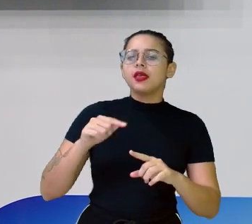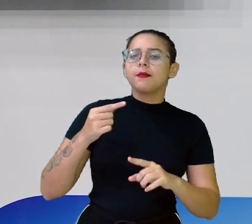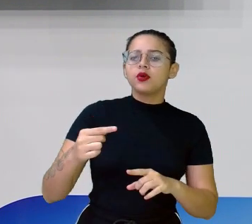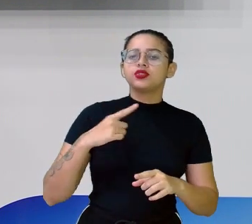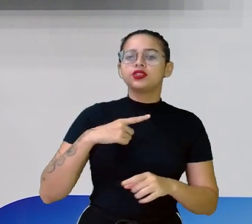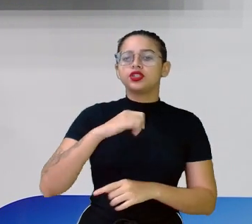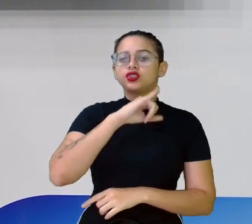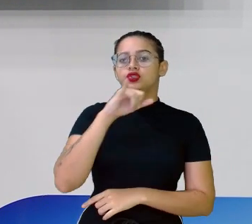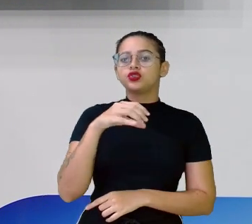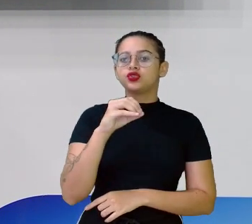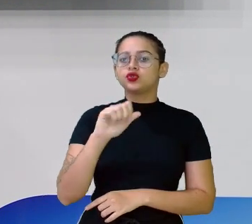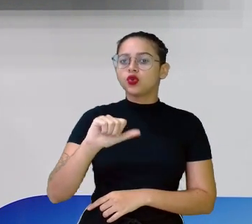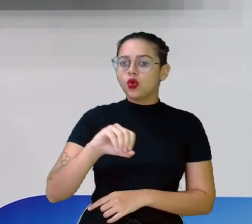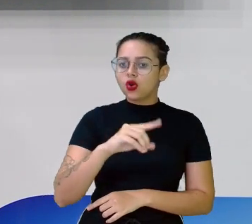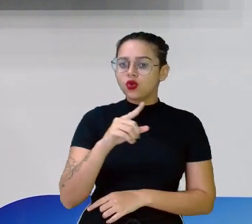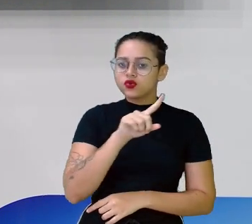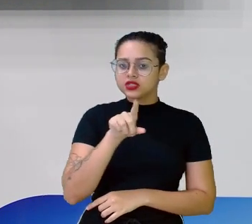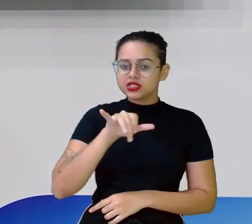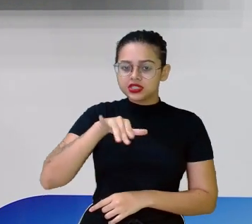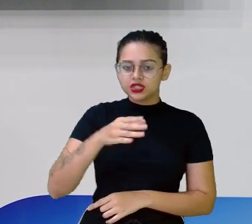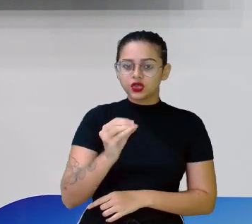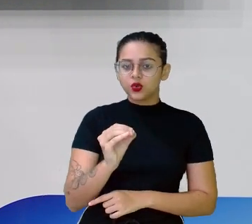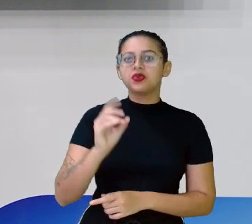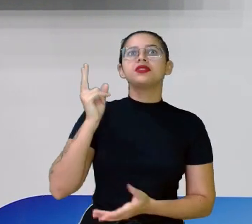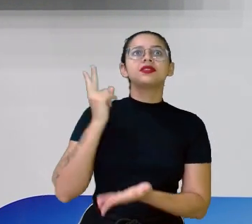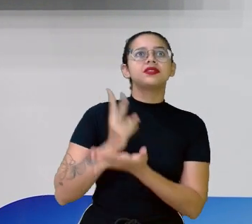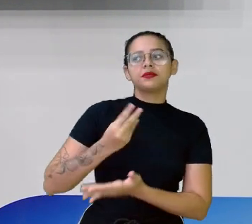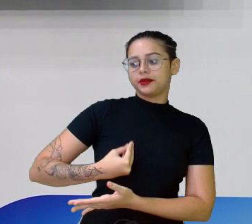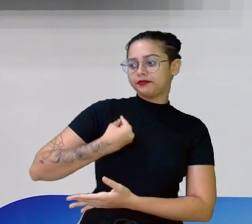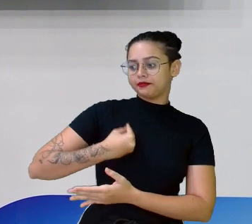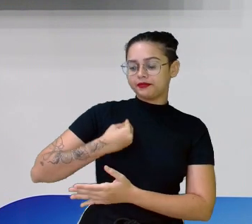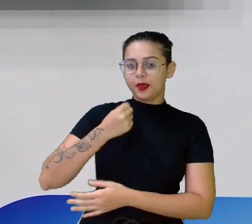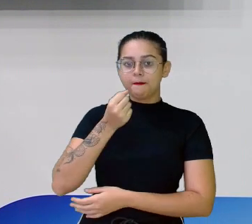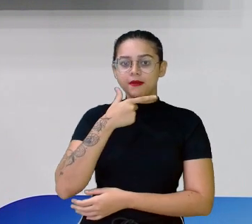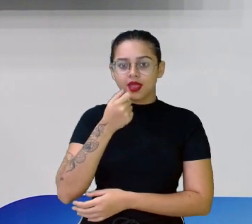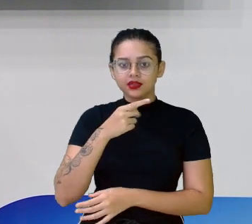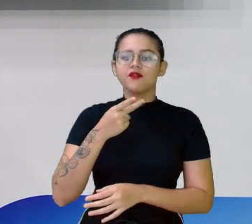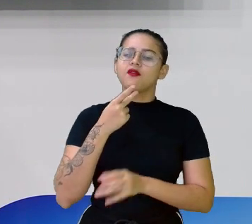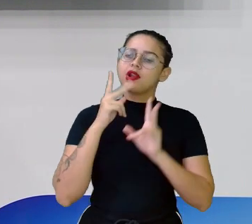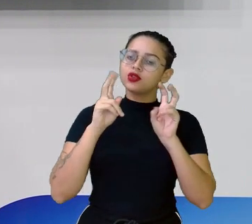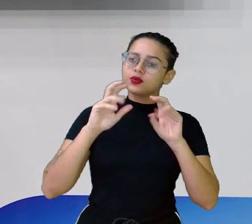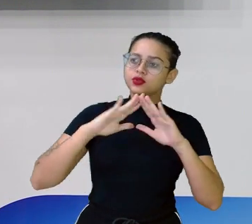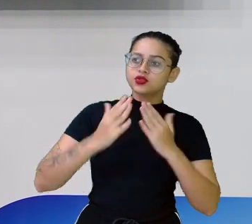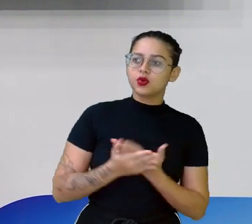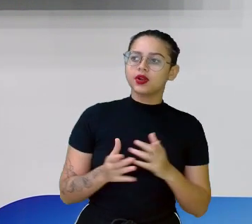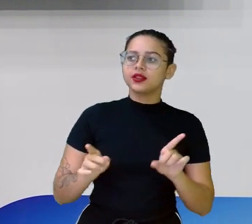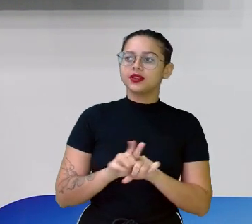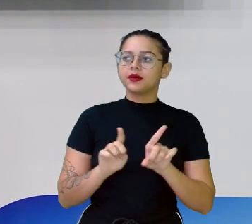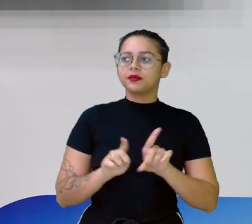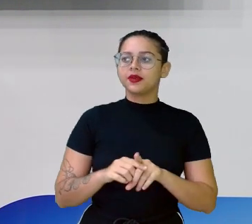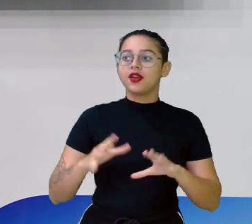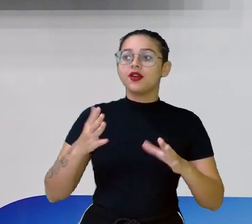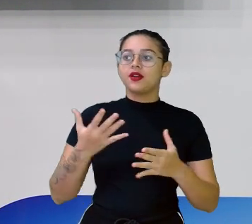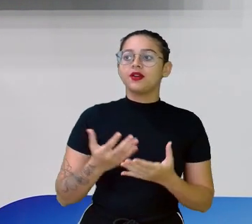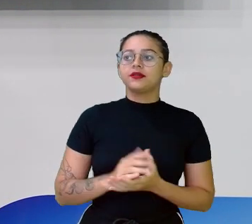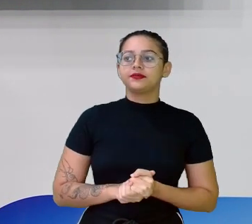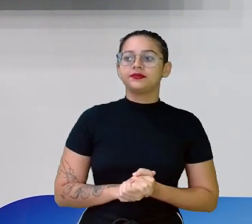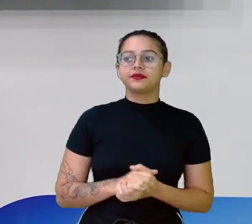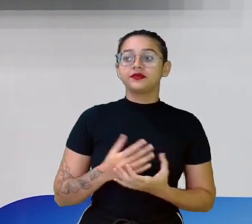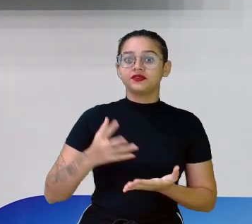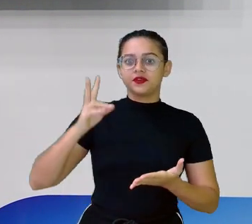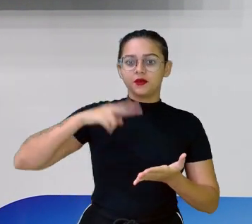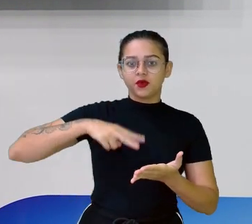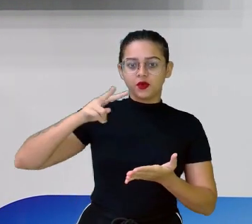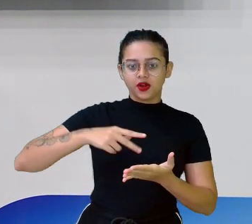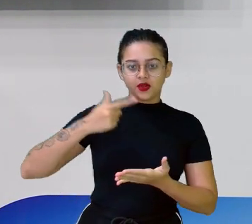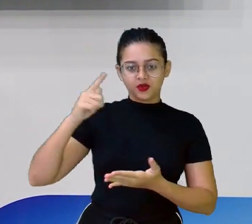Joãozinho, né, que sempre está presente nas piadas aí e fala de escola também. Então, são situações cotidianas. Olha,